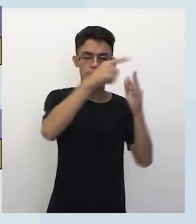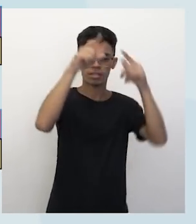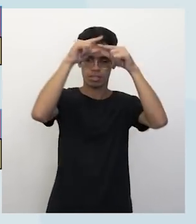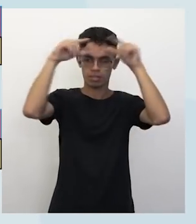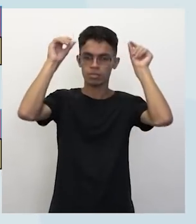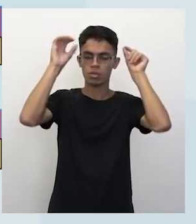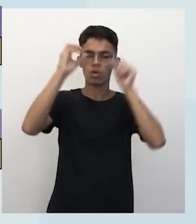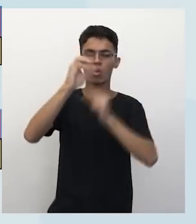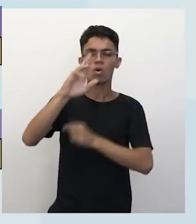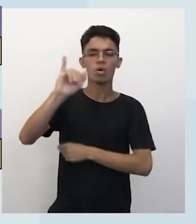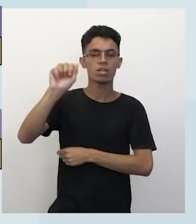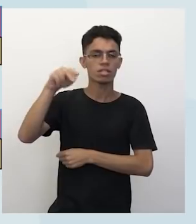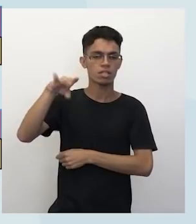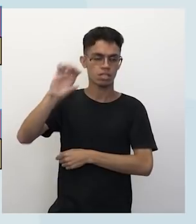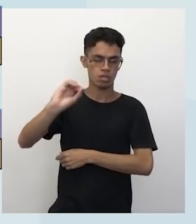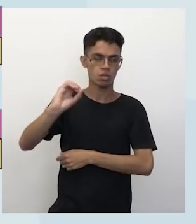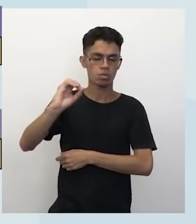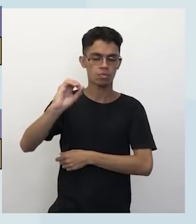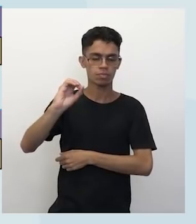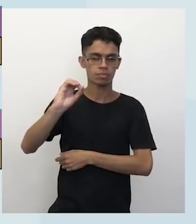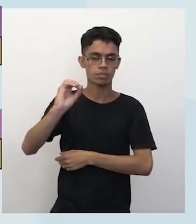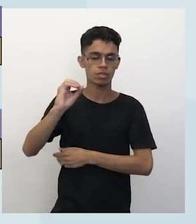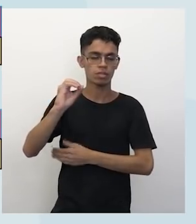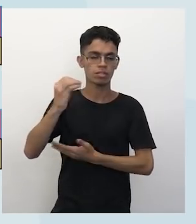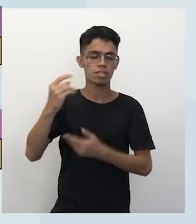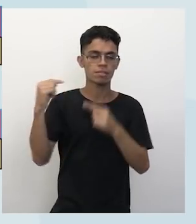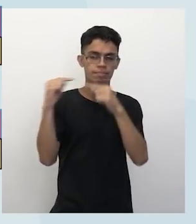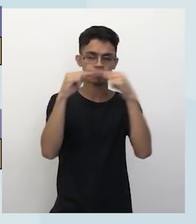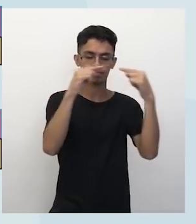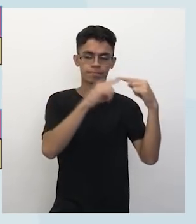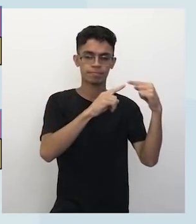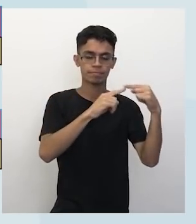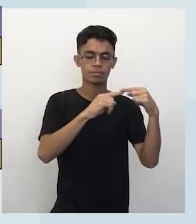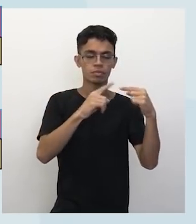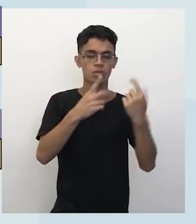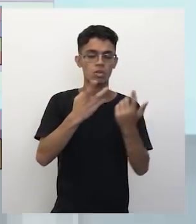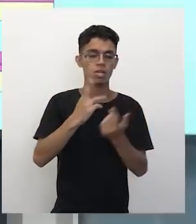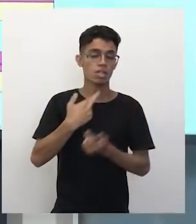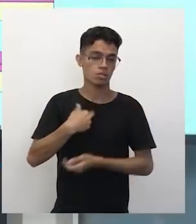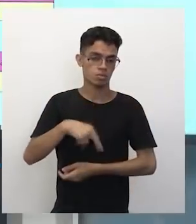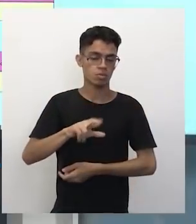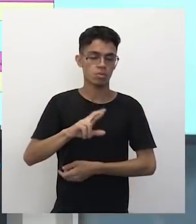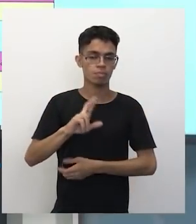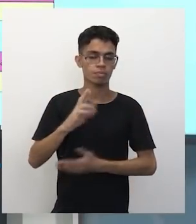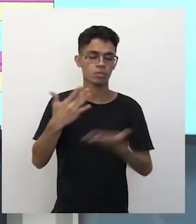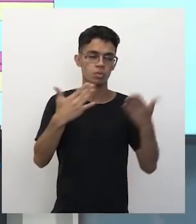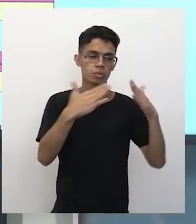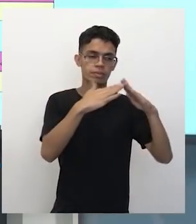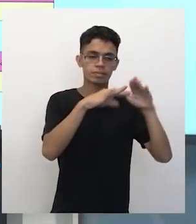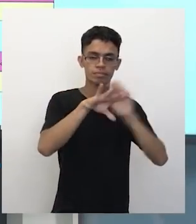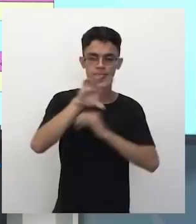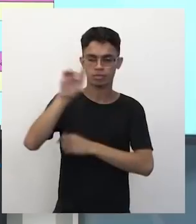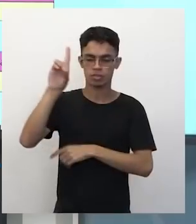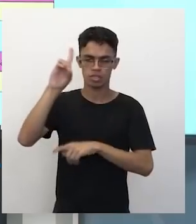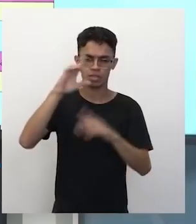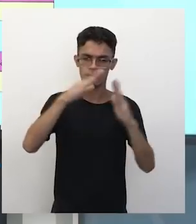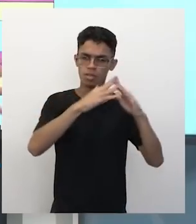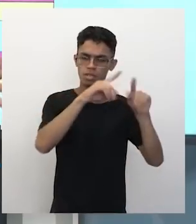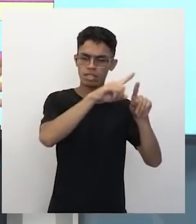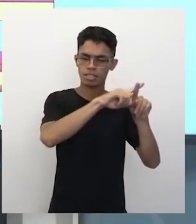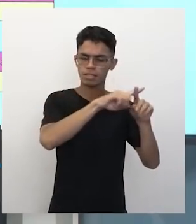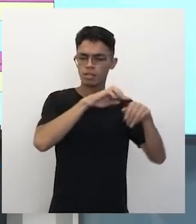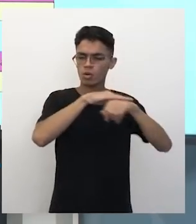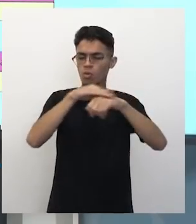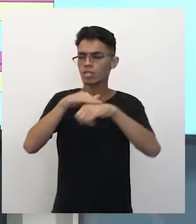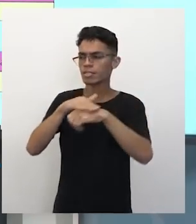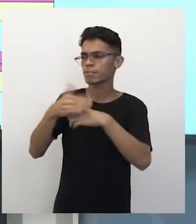é um calendário baseado também na religiosidade, naquele momento a igreja ela não estava aí muito disposta a conversar